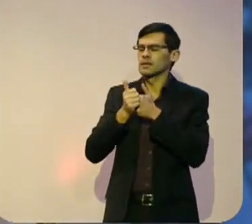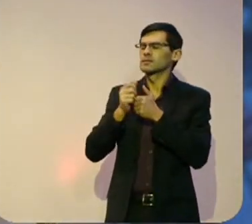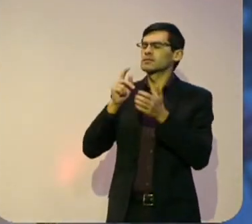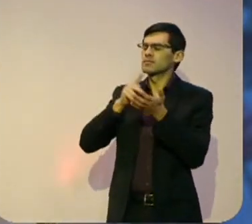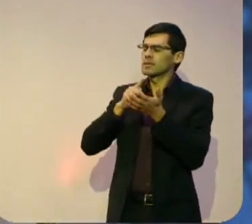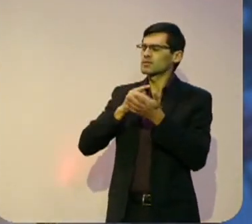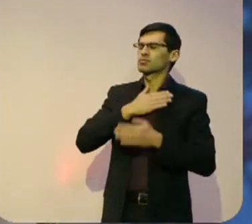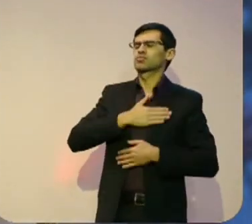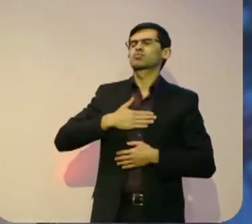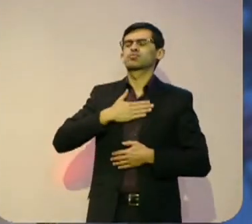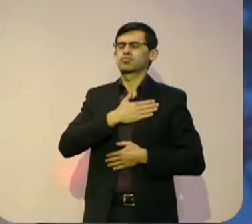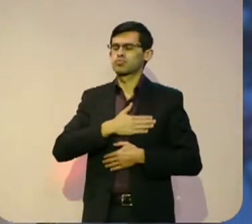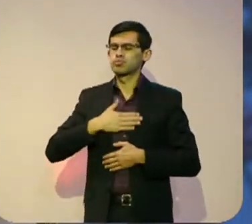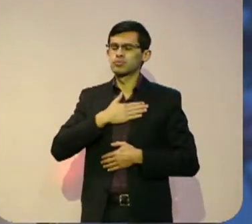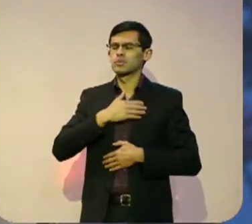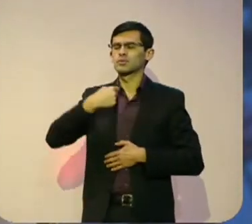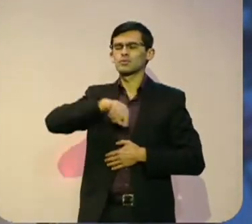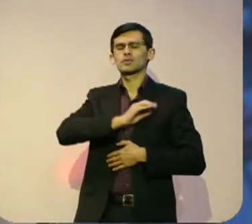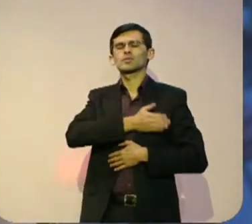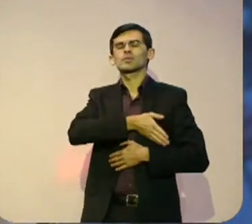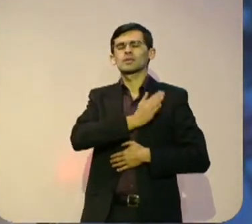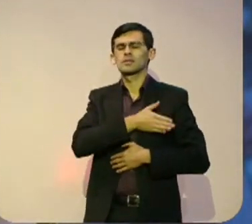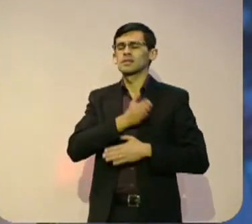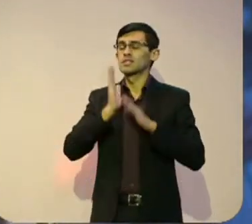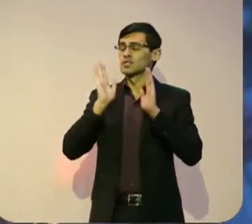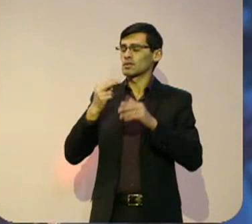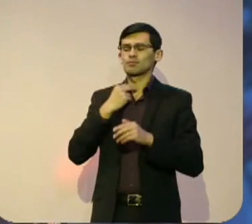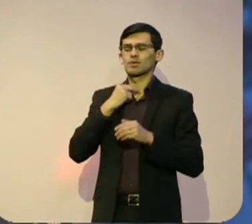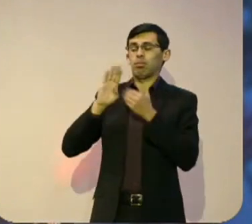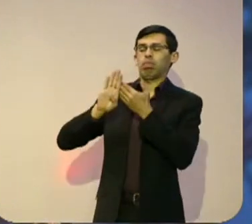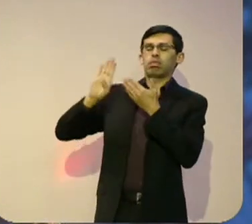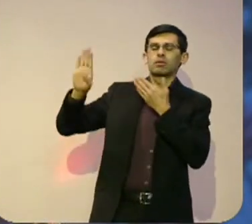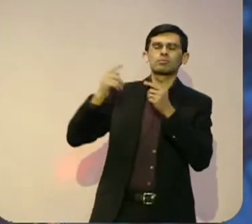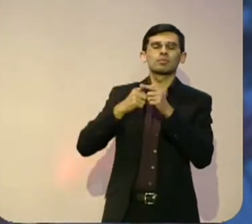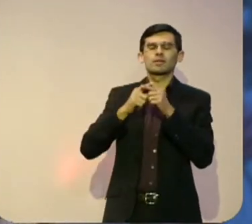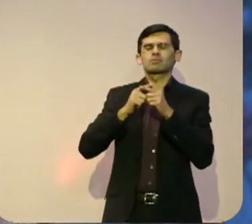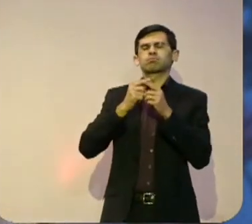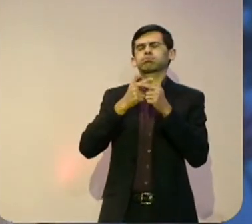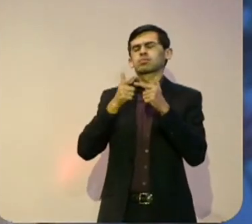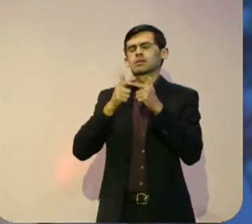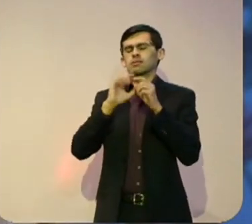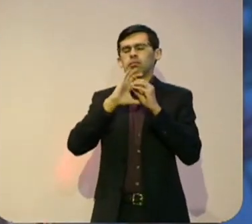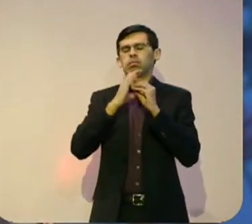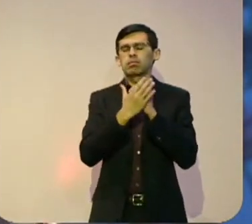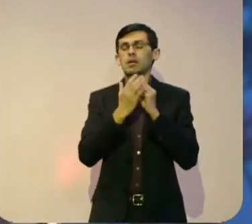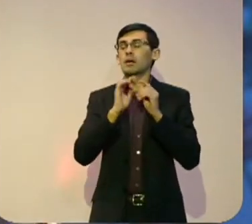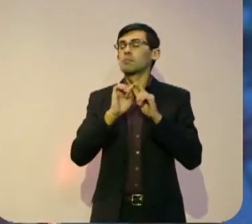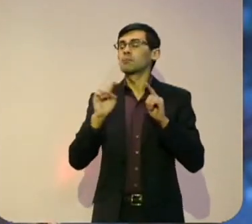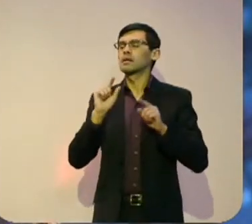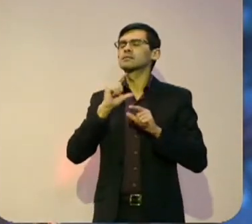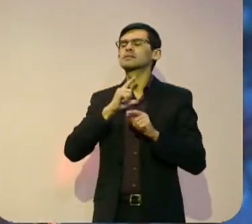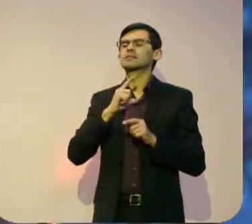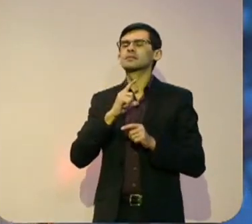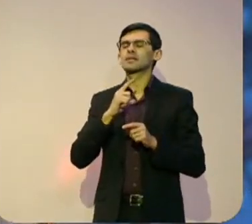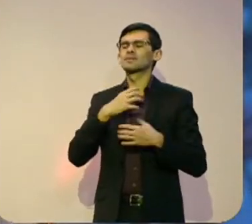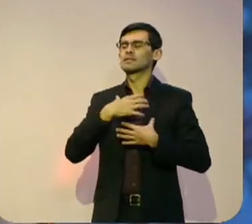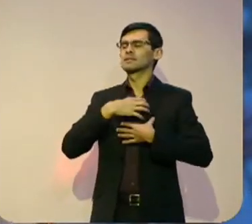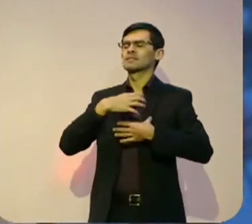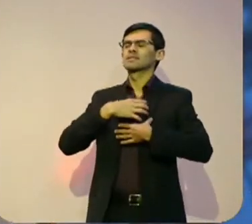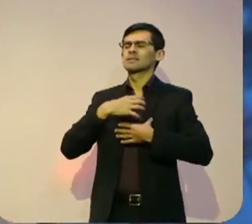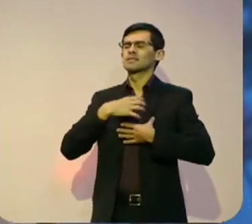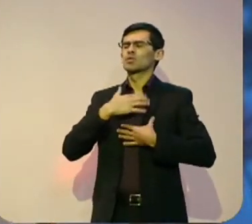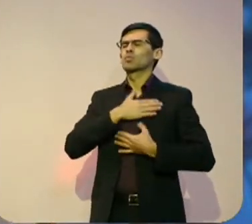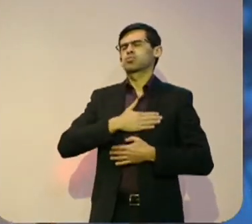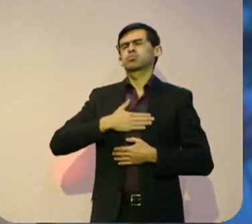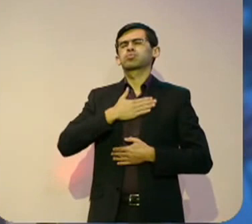tão queridas do nosso coração e que já não podíamos ver há tanto tempo. E tem um sentimento